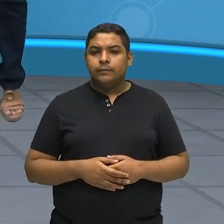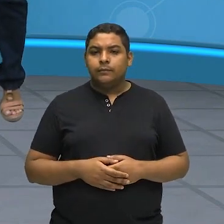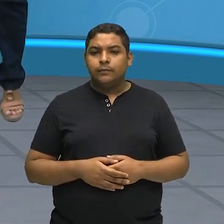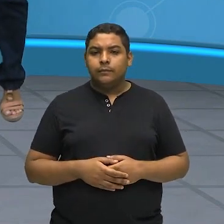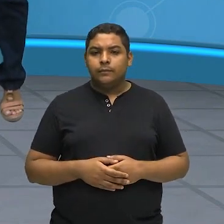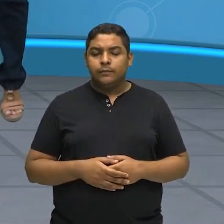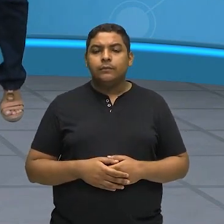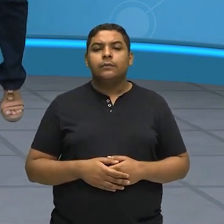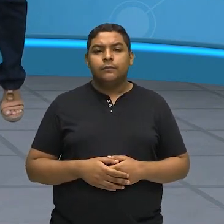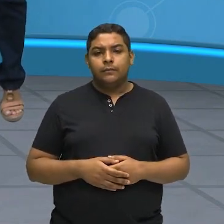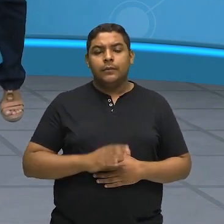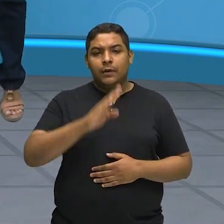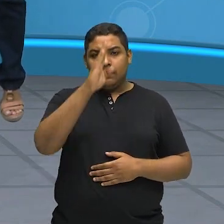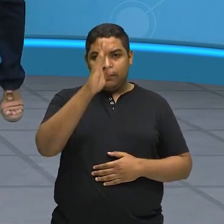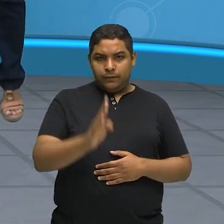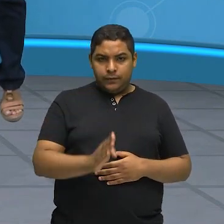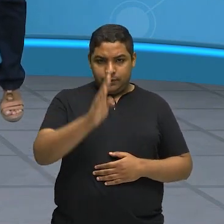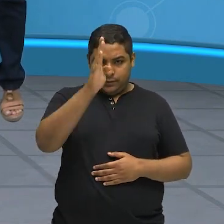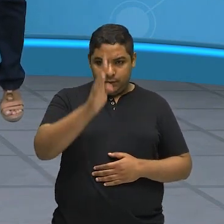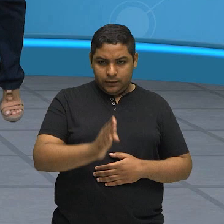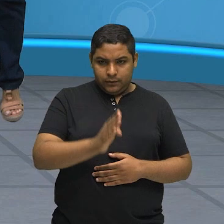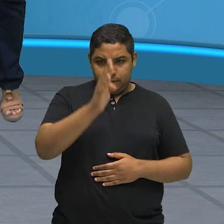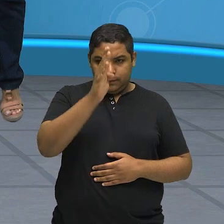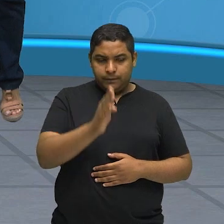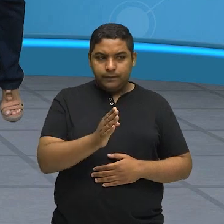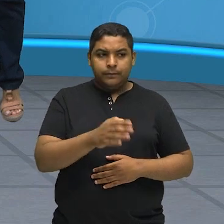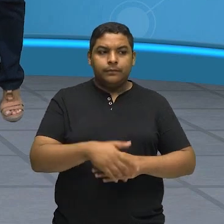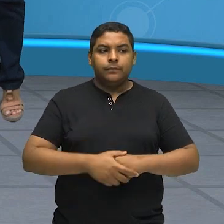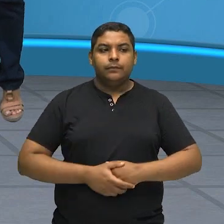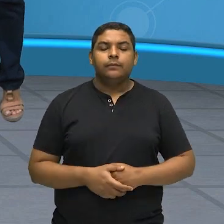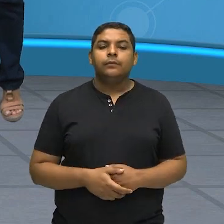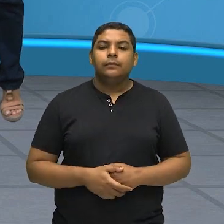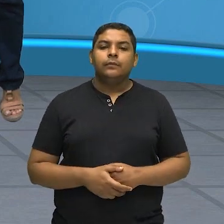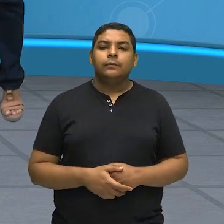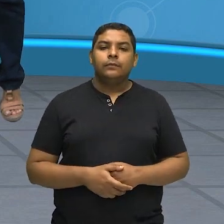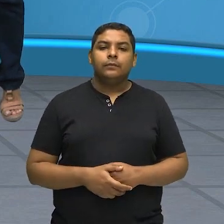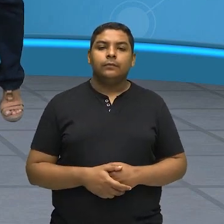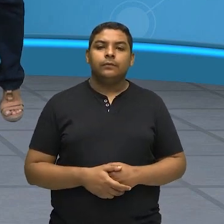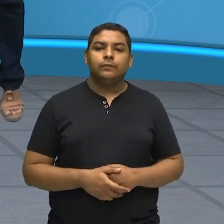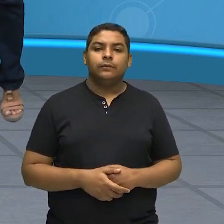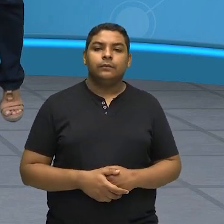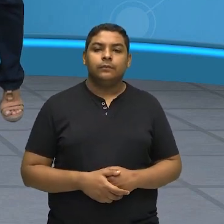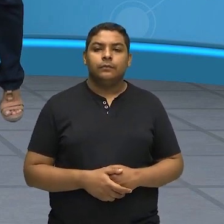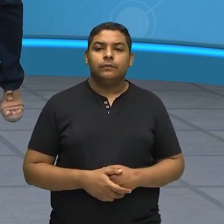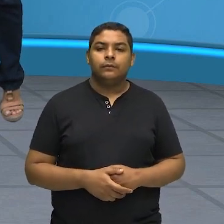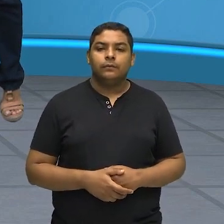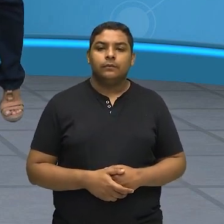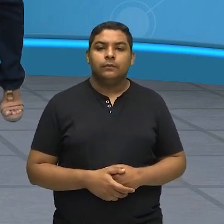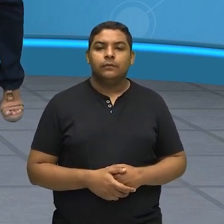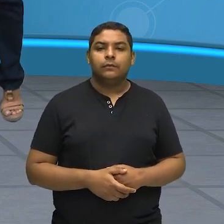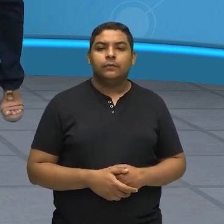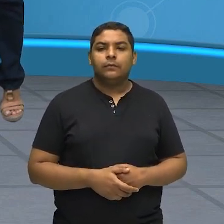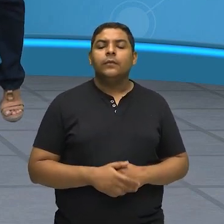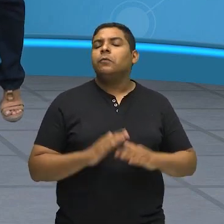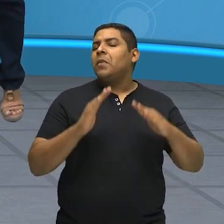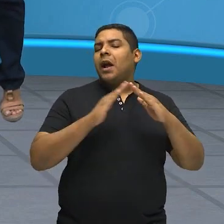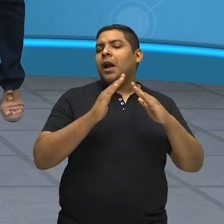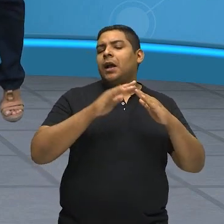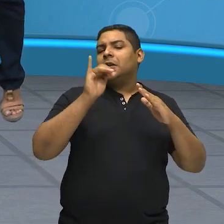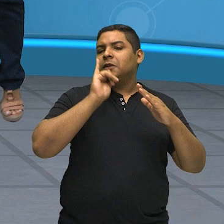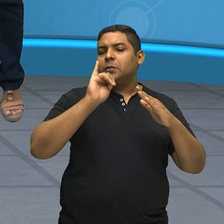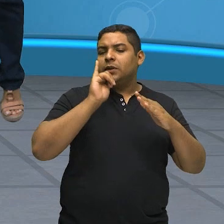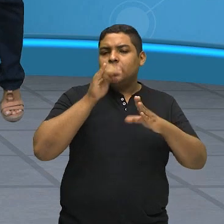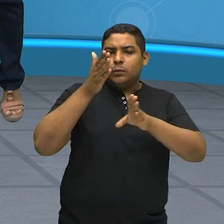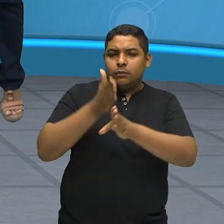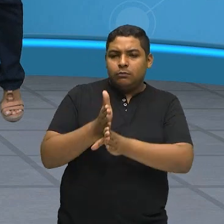a linha vertical, né? Que quando você vai, por exemplo, desenhar uma casa, por exemplo, uma